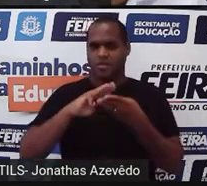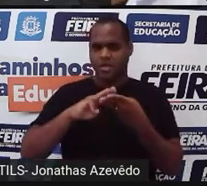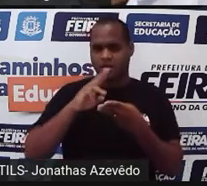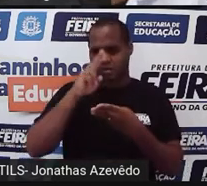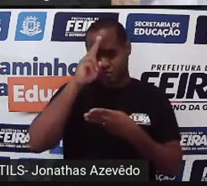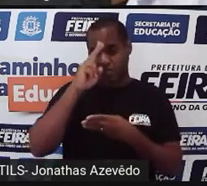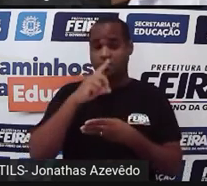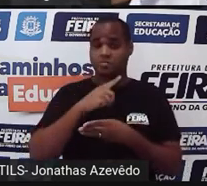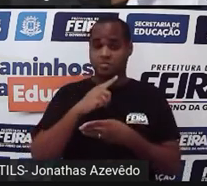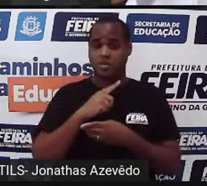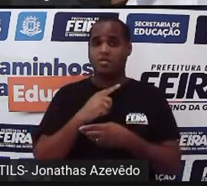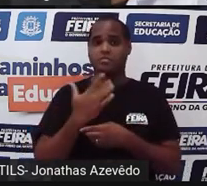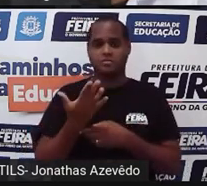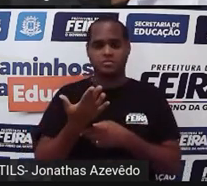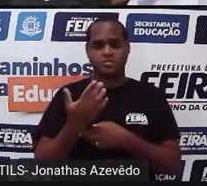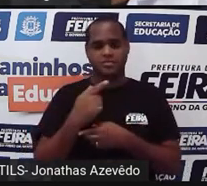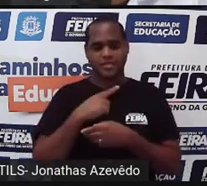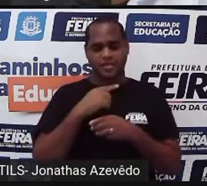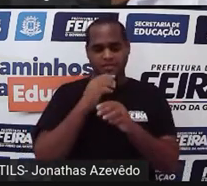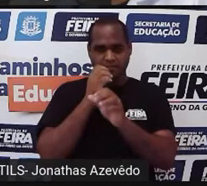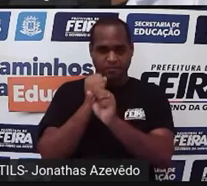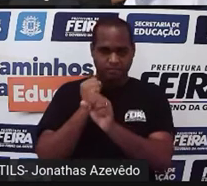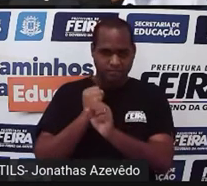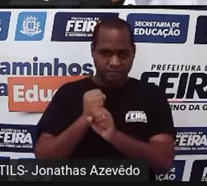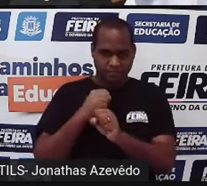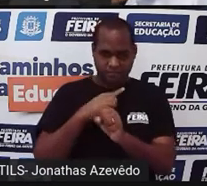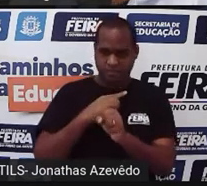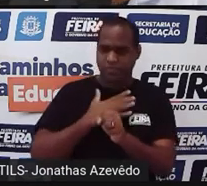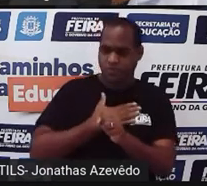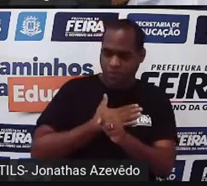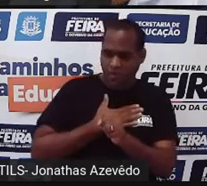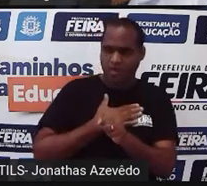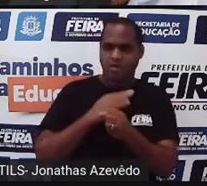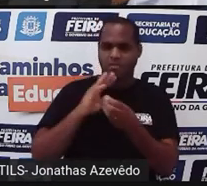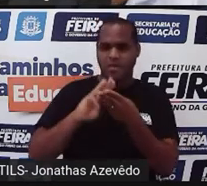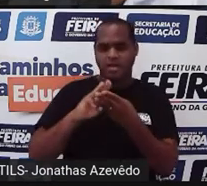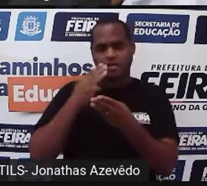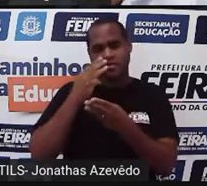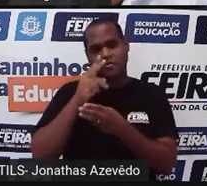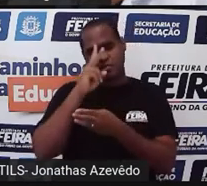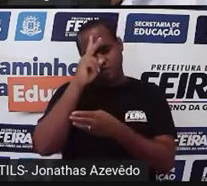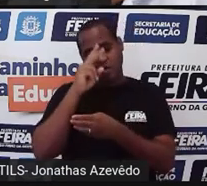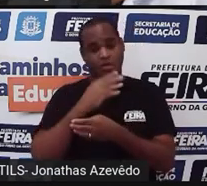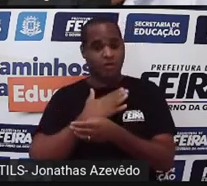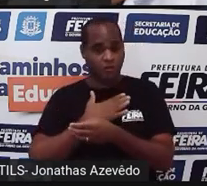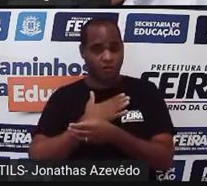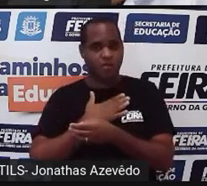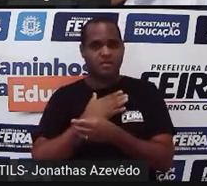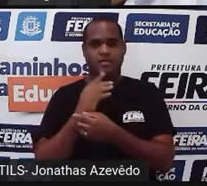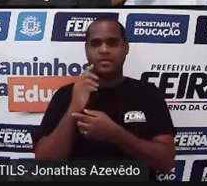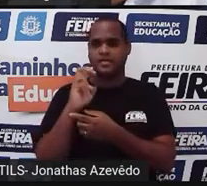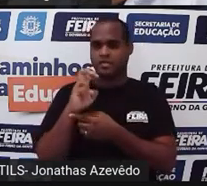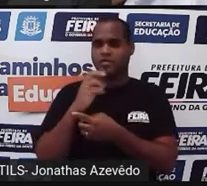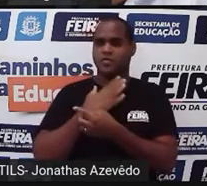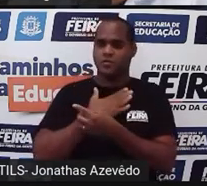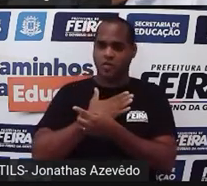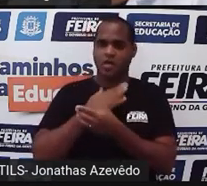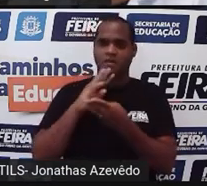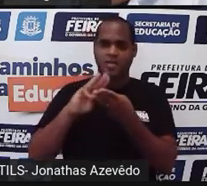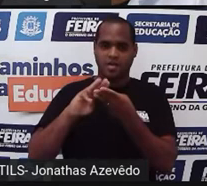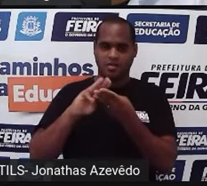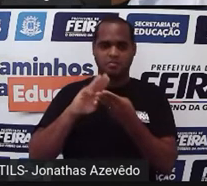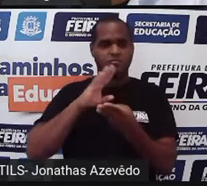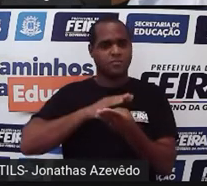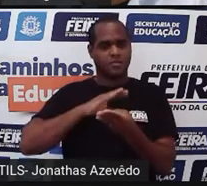15, a quantidade de alunos que gostam de matemática e história ao mesmo tempo. 5 gostam de matemática e